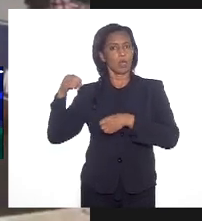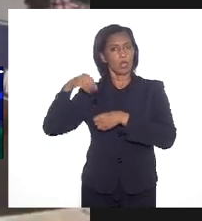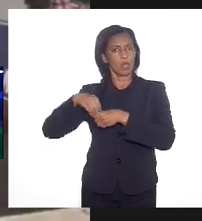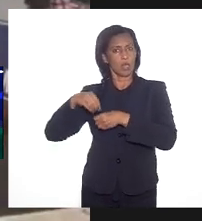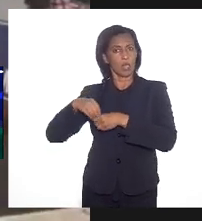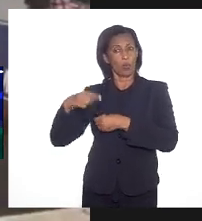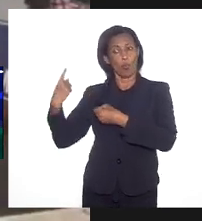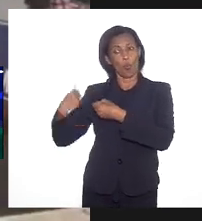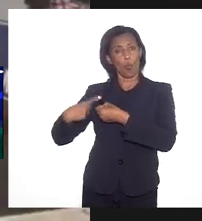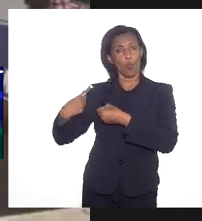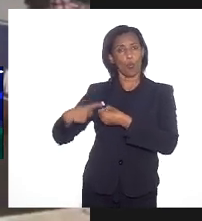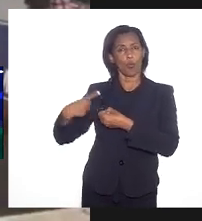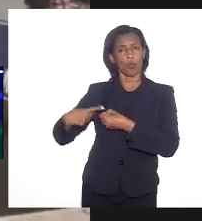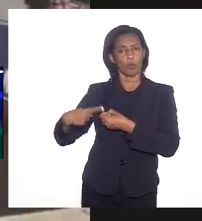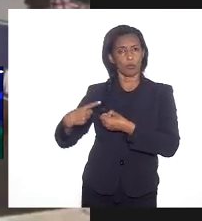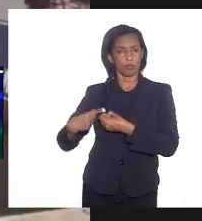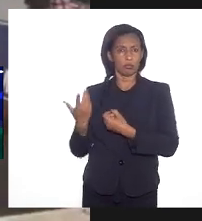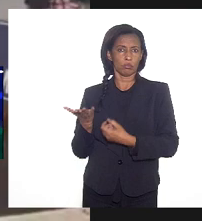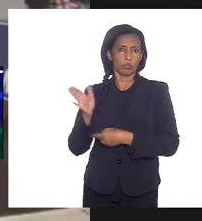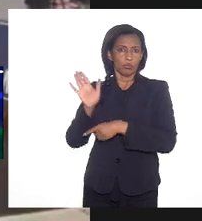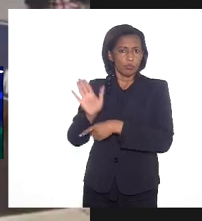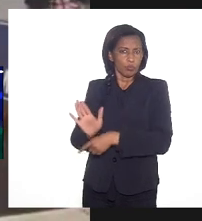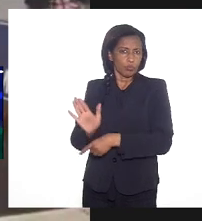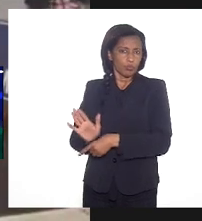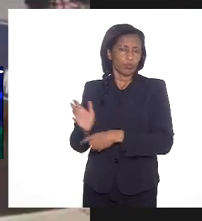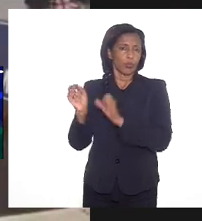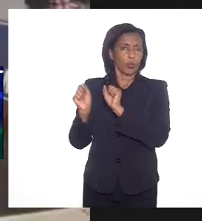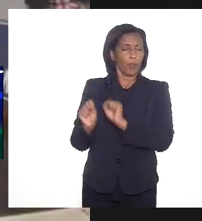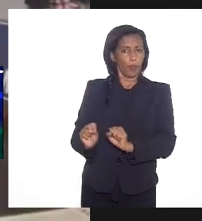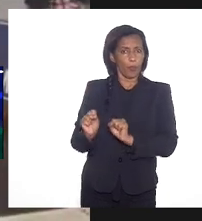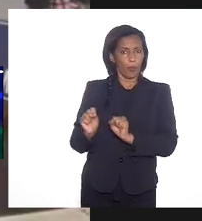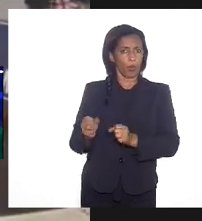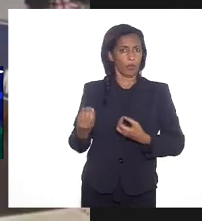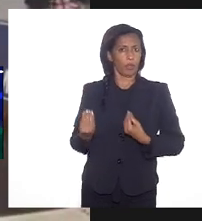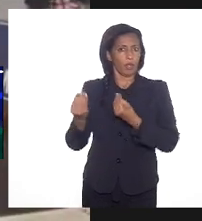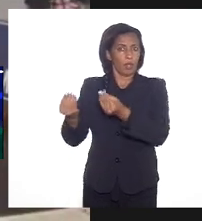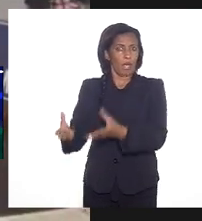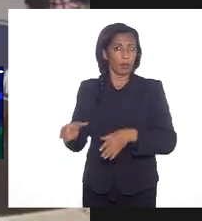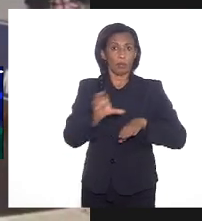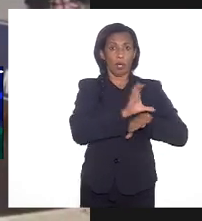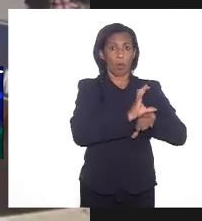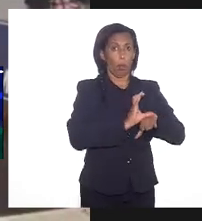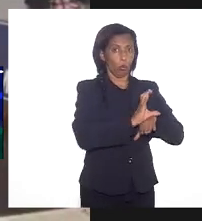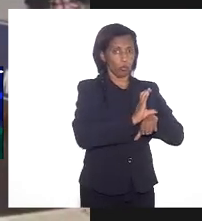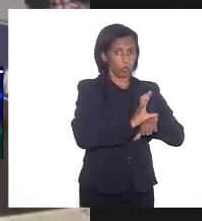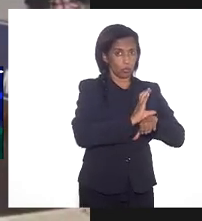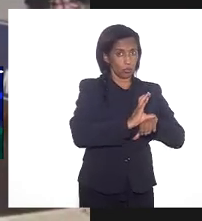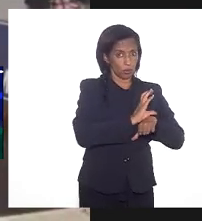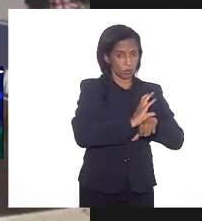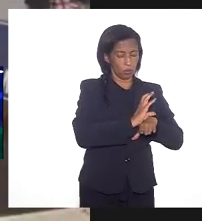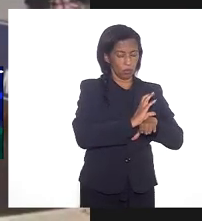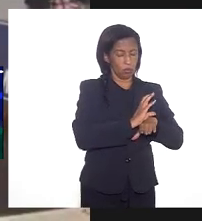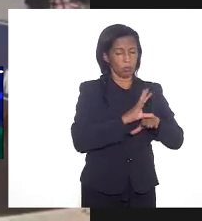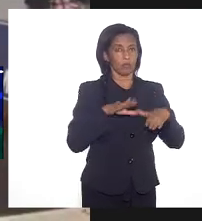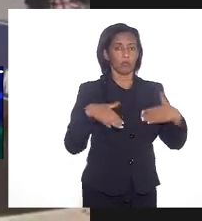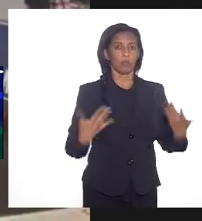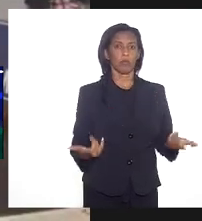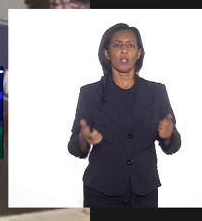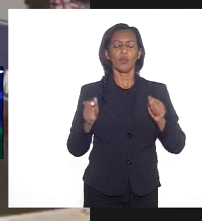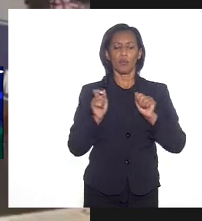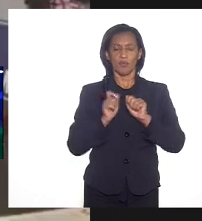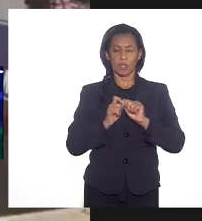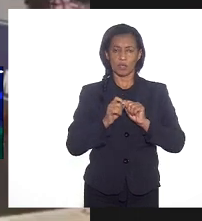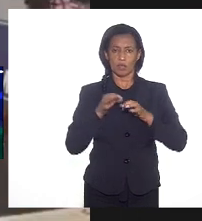municipais como investido no poder dado pela Constituição. Então, fazendo essas